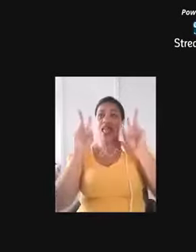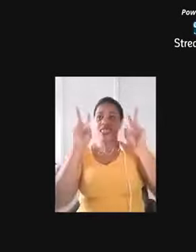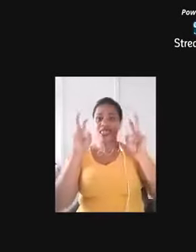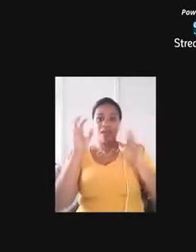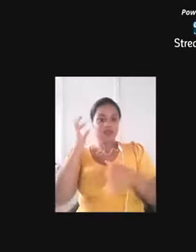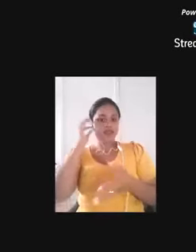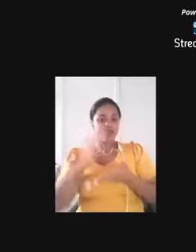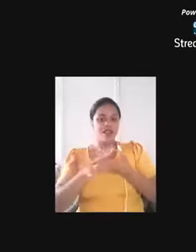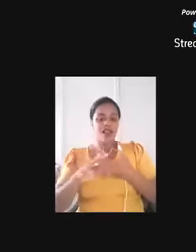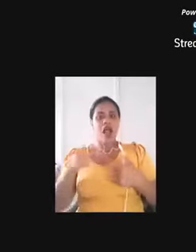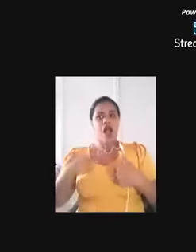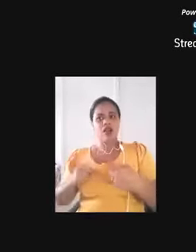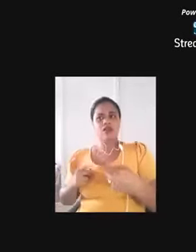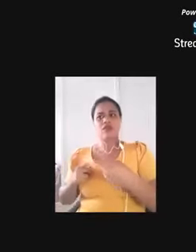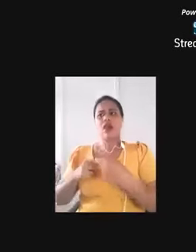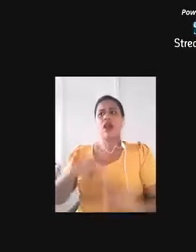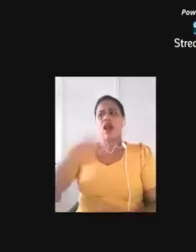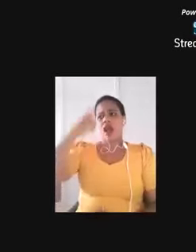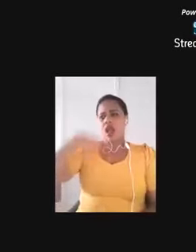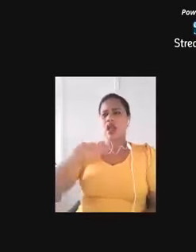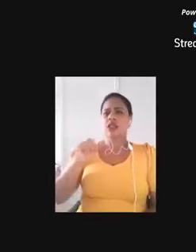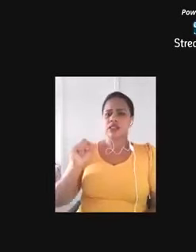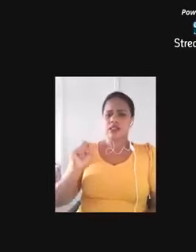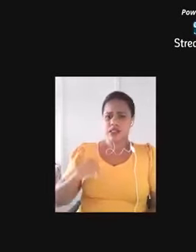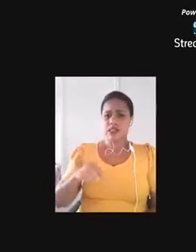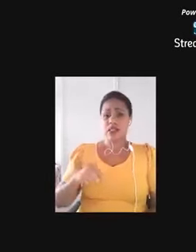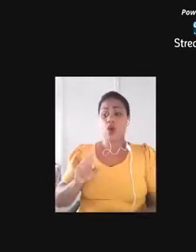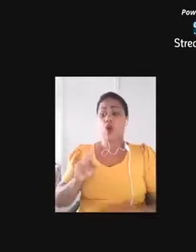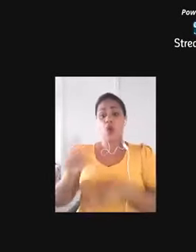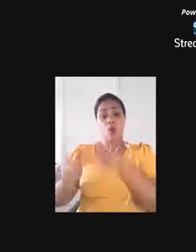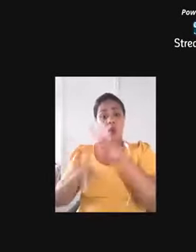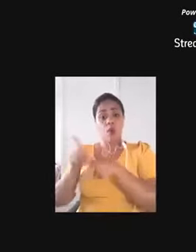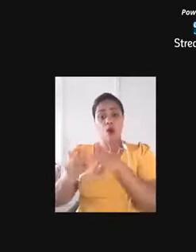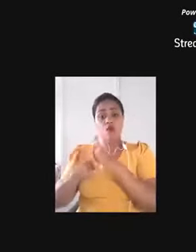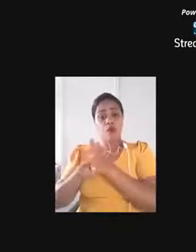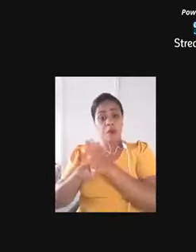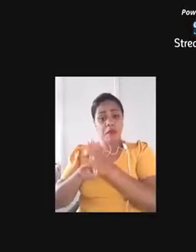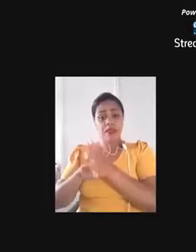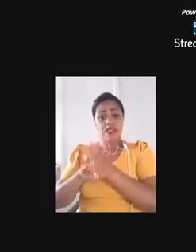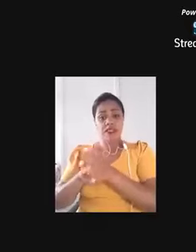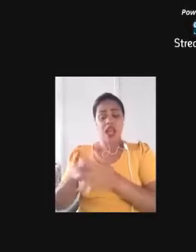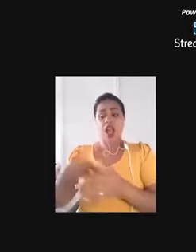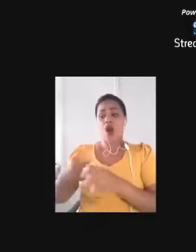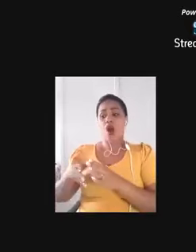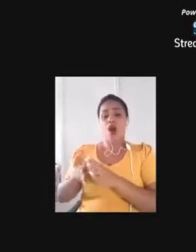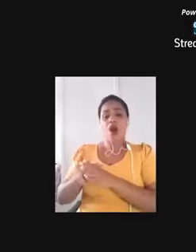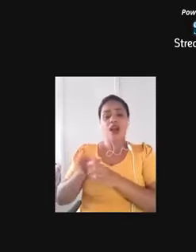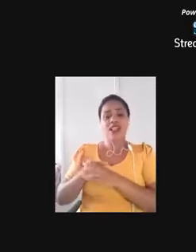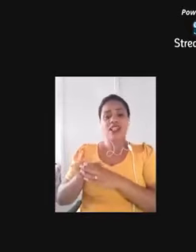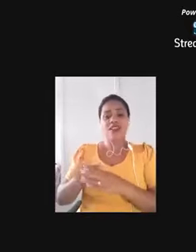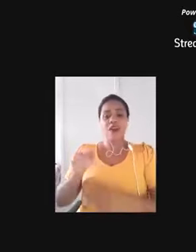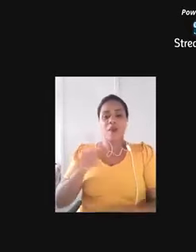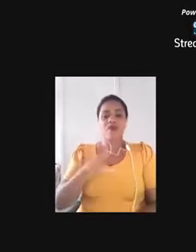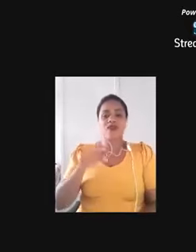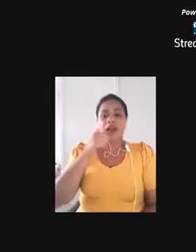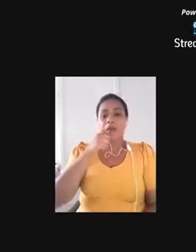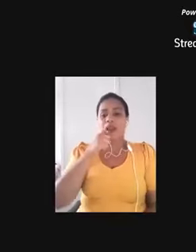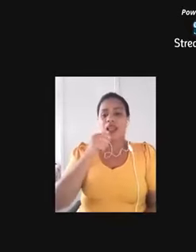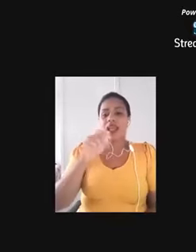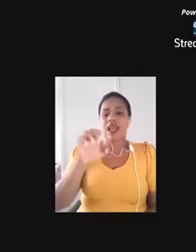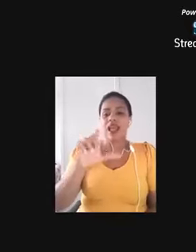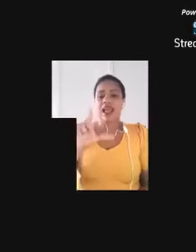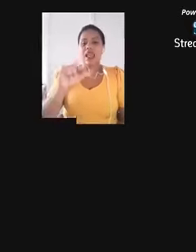identifiquei, não, eu sou cigano e eu quero pesquisar o povo cigano. Encontrei uma orientadora excelente para isso, professora Elisete, né, lá da